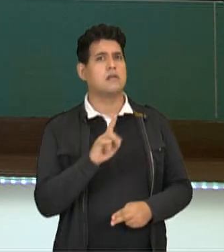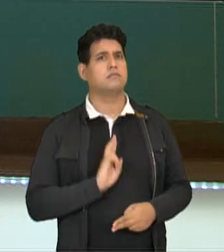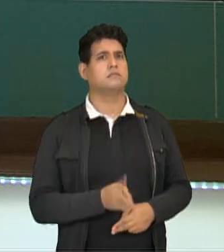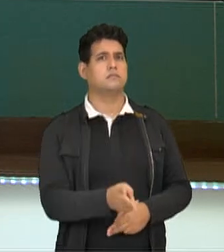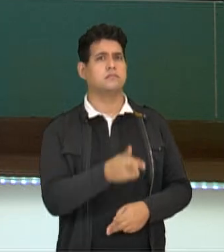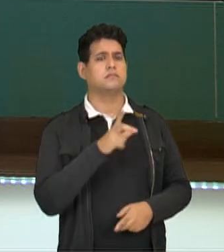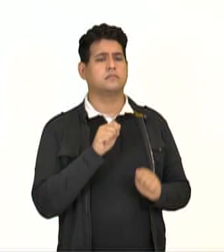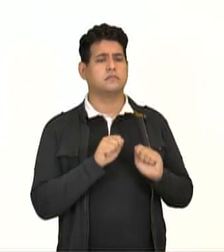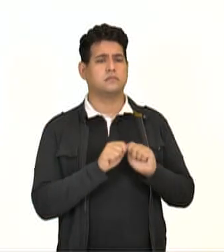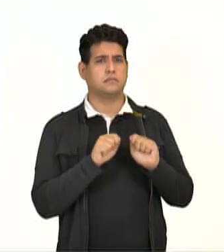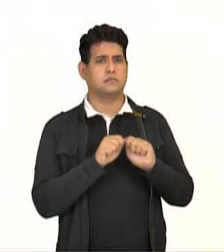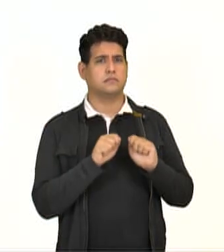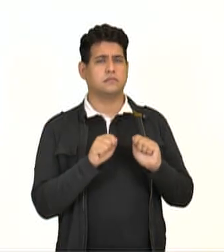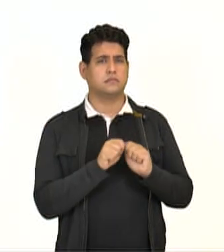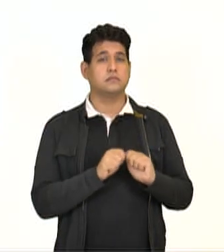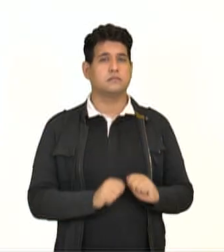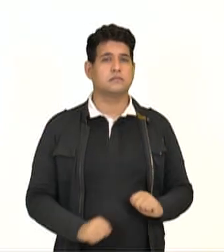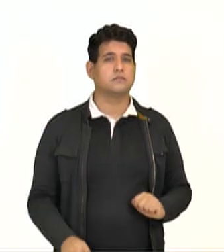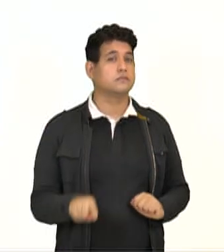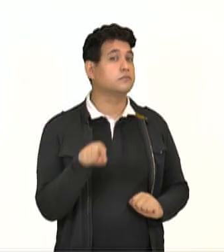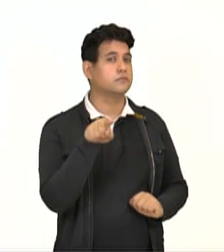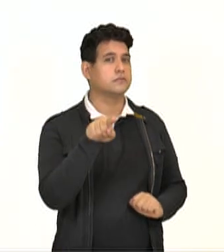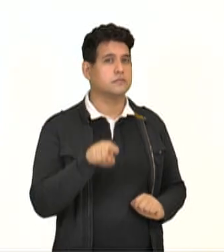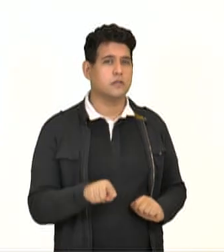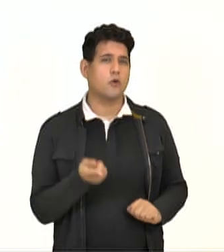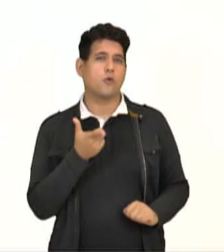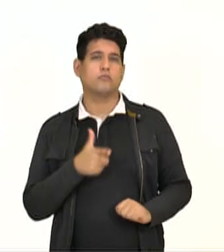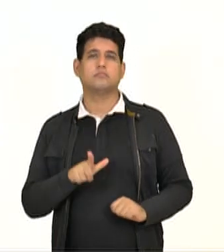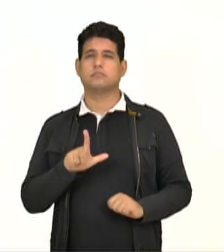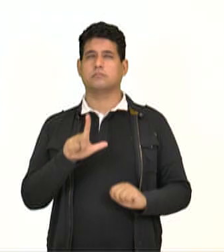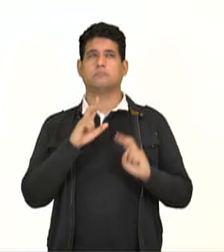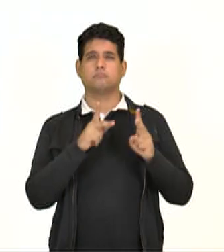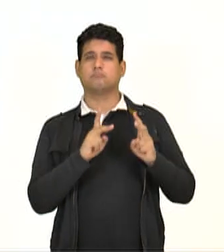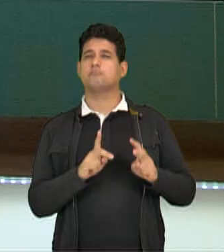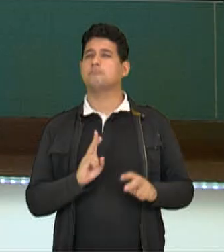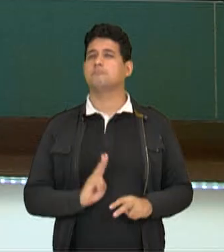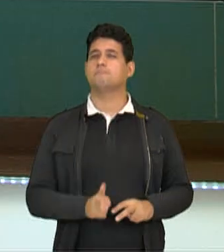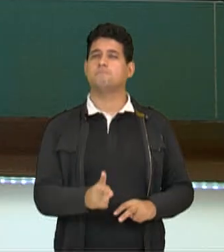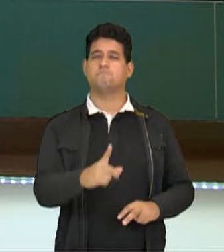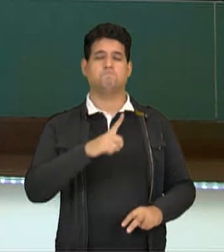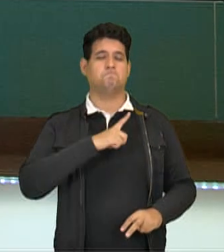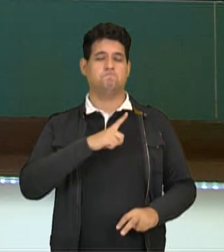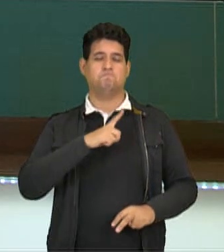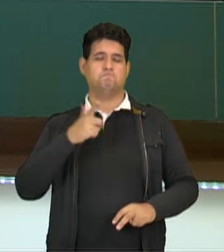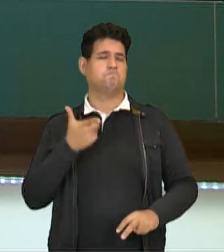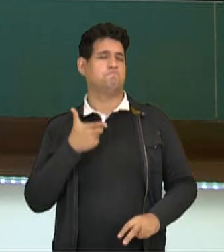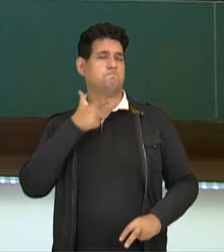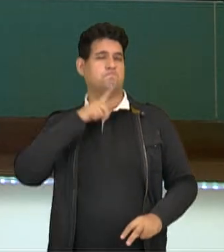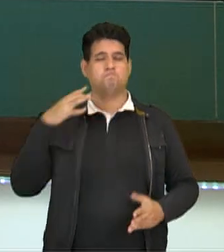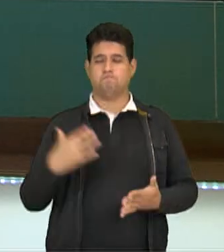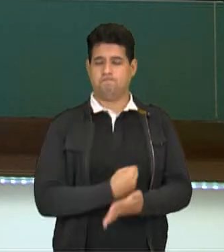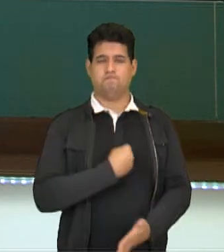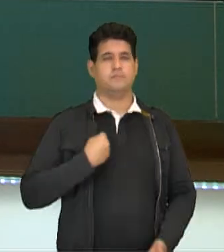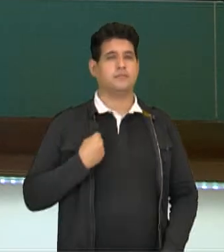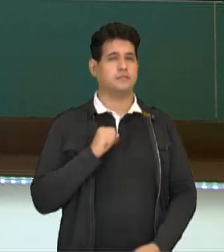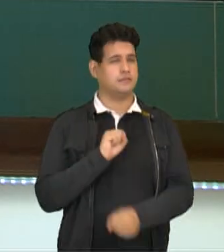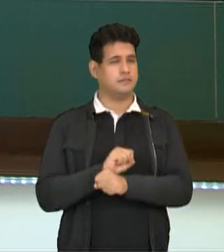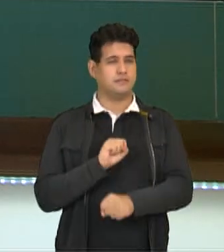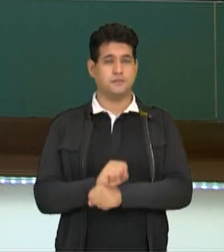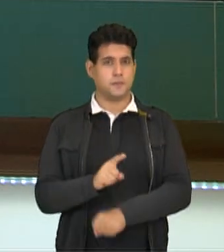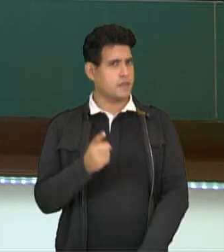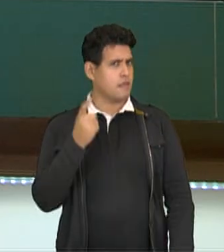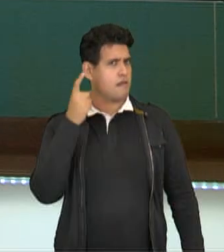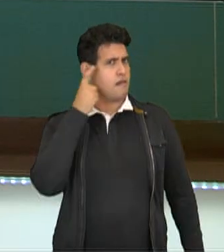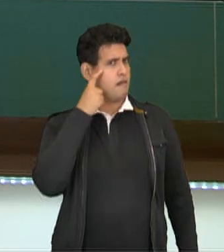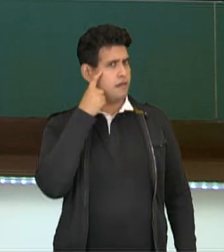tem feito, você conseguir o que você sempre tem conseguido. Então, vou dar um tempinho aí,